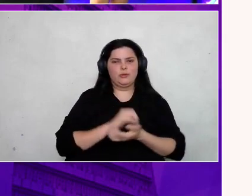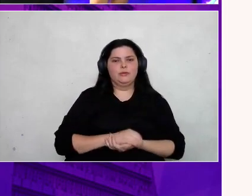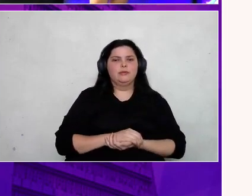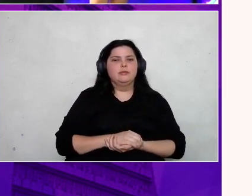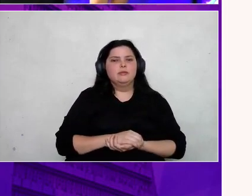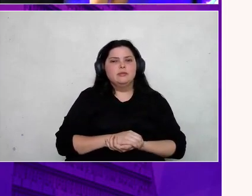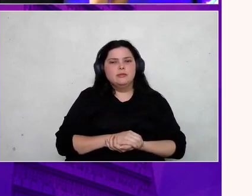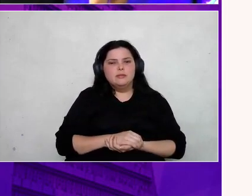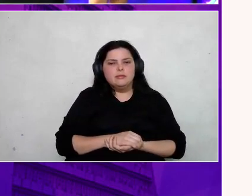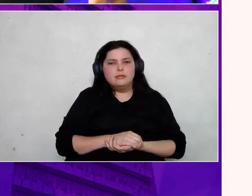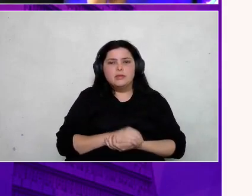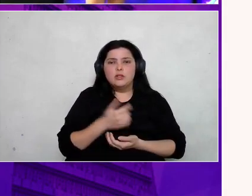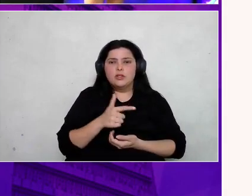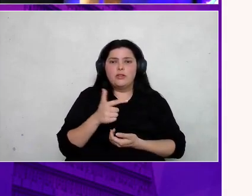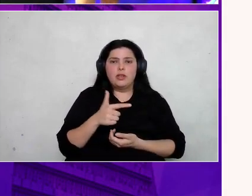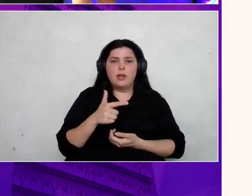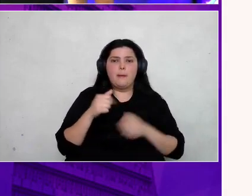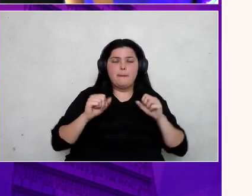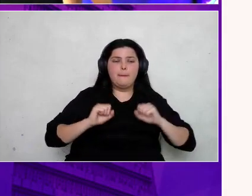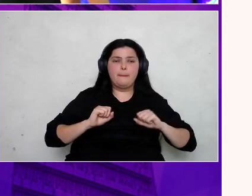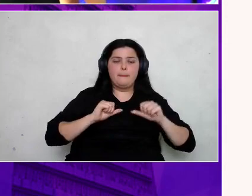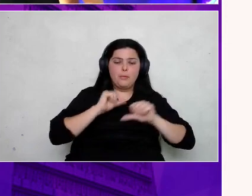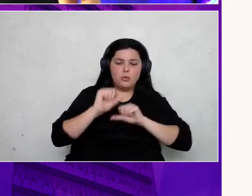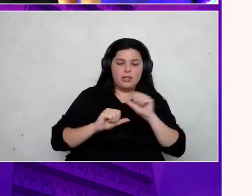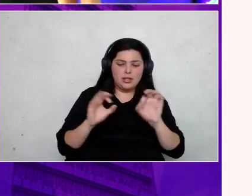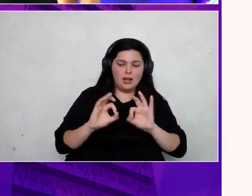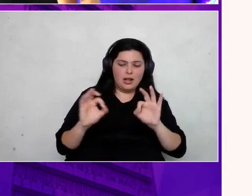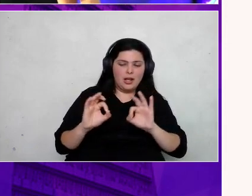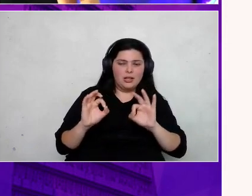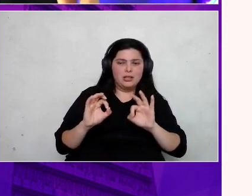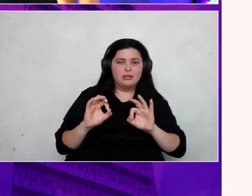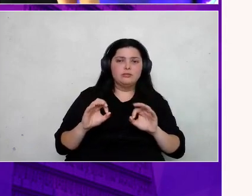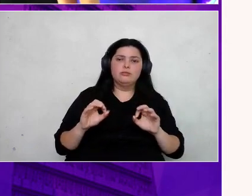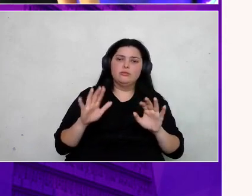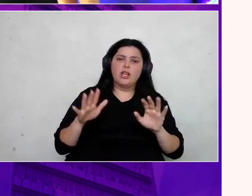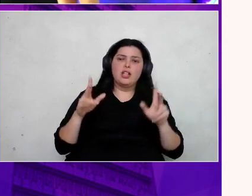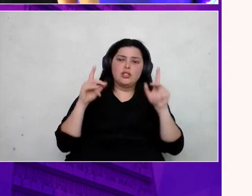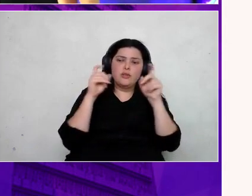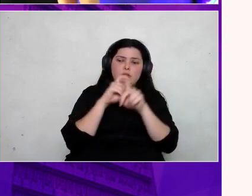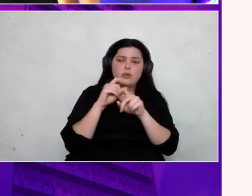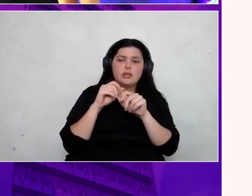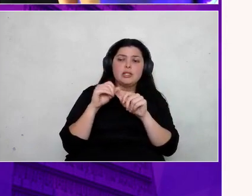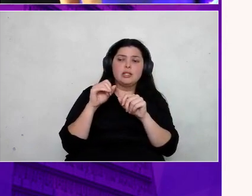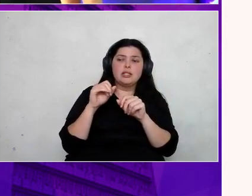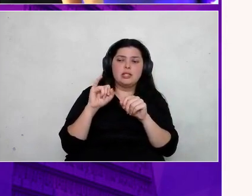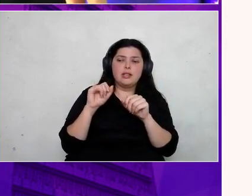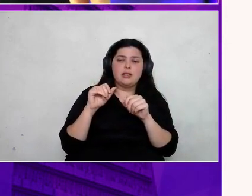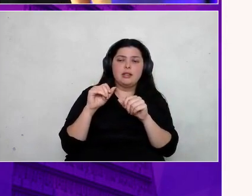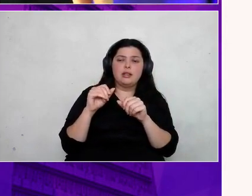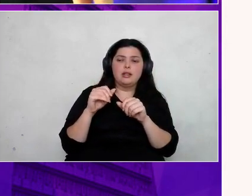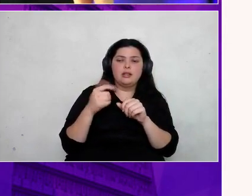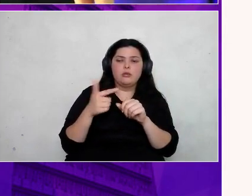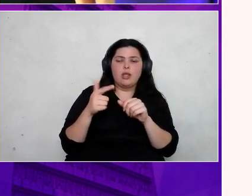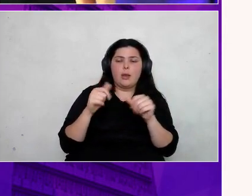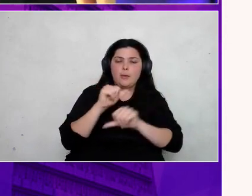mudança nenhuma, a gente já tem um custo. Sem fazer mudança, você mantém um custo. Então,